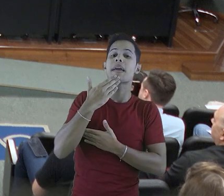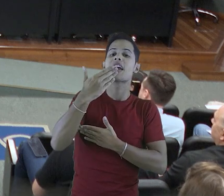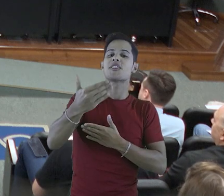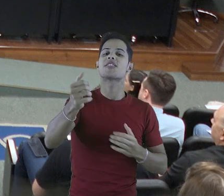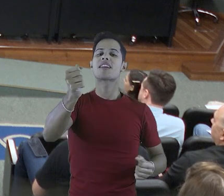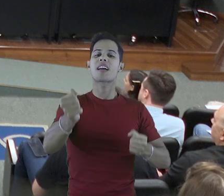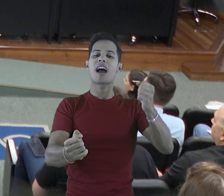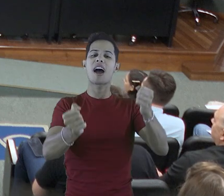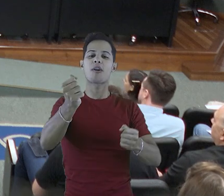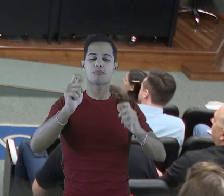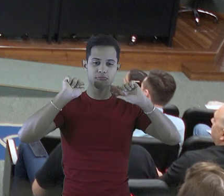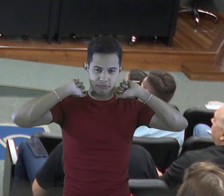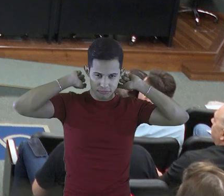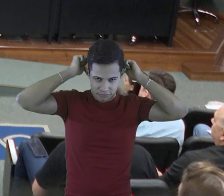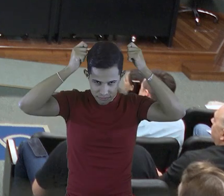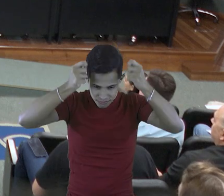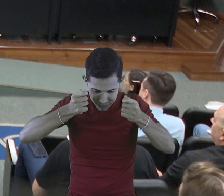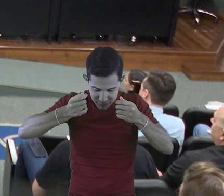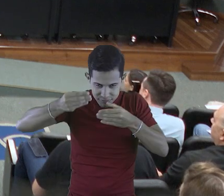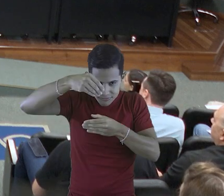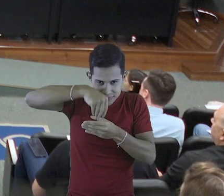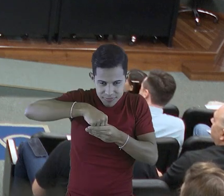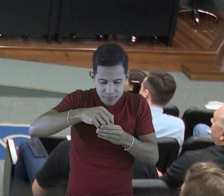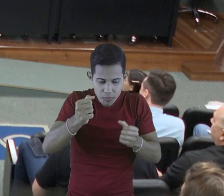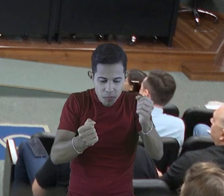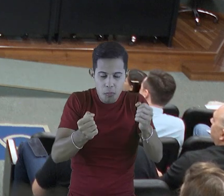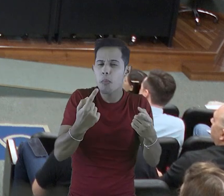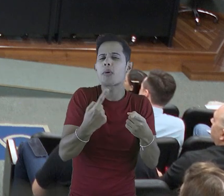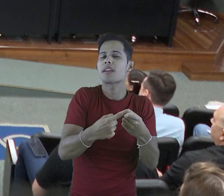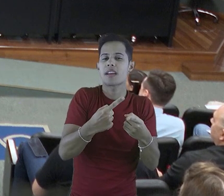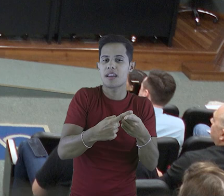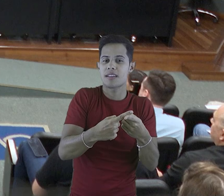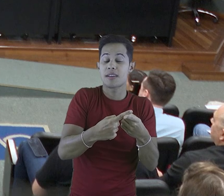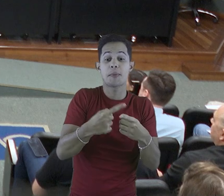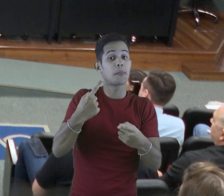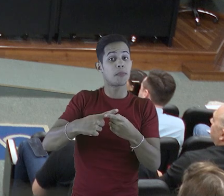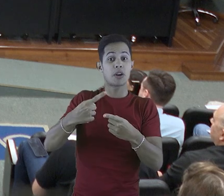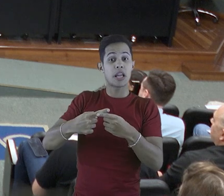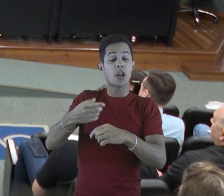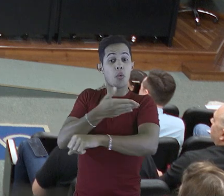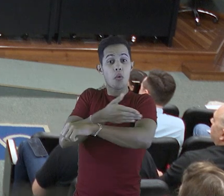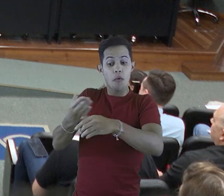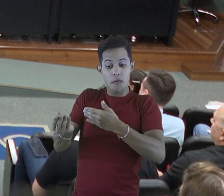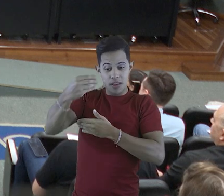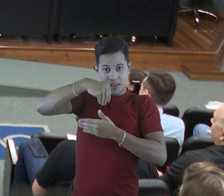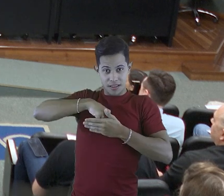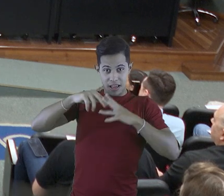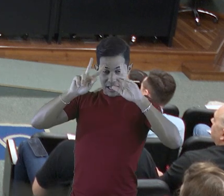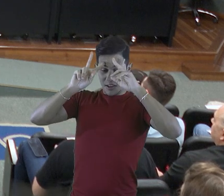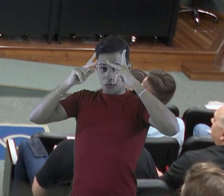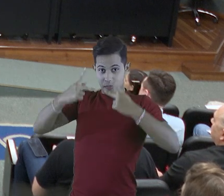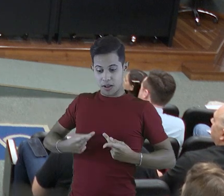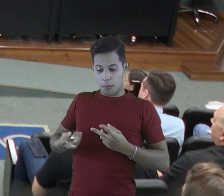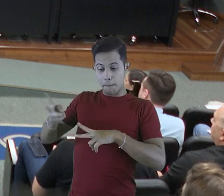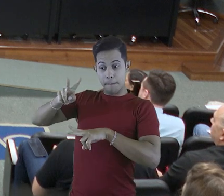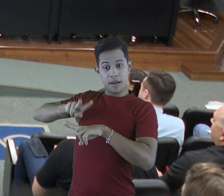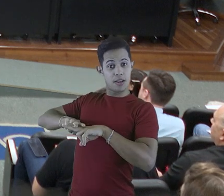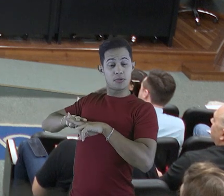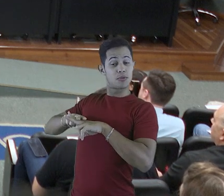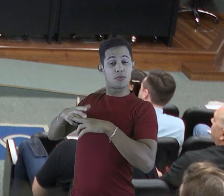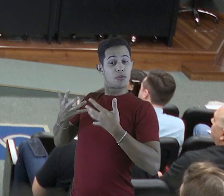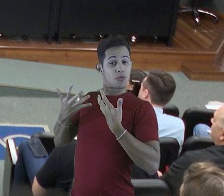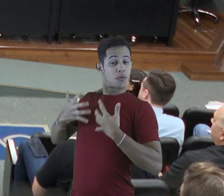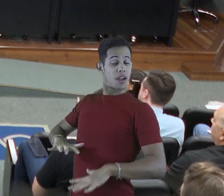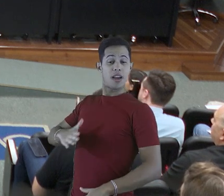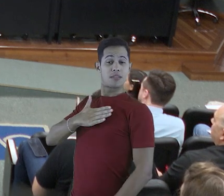de capuz. Porque o ser humano não foi feito para ficar encarcerado. A não consegue ficar encarcerado. Vai ficar